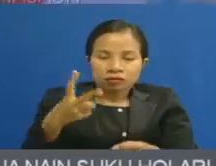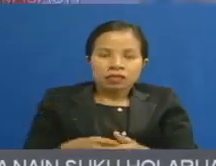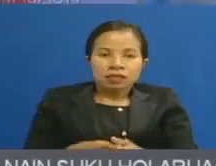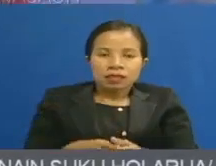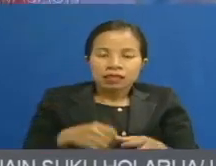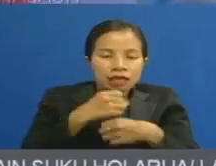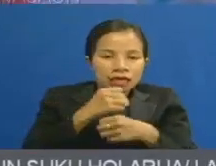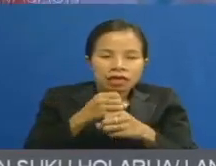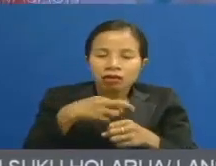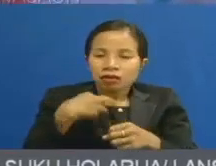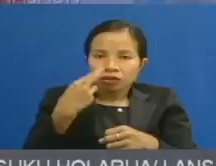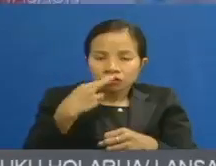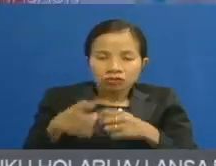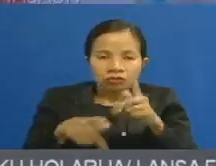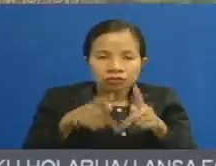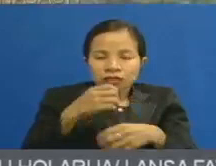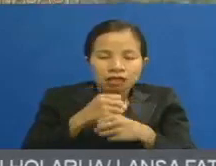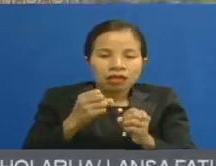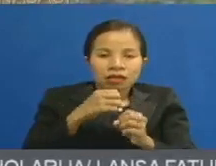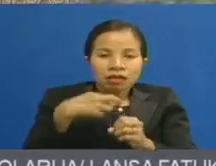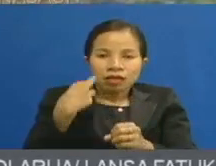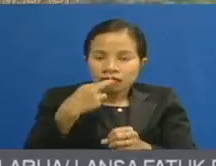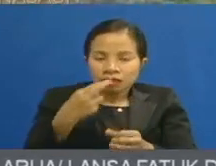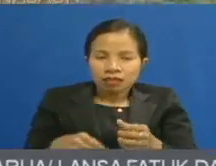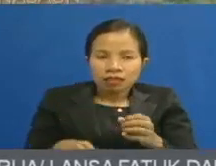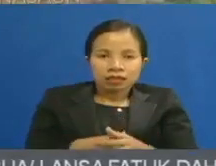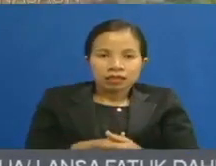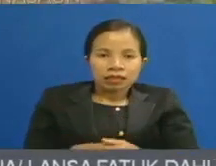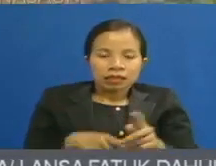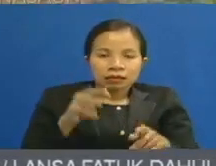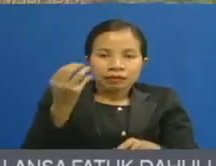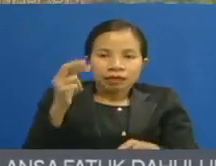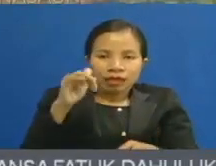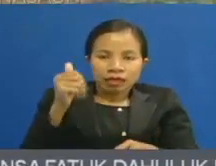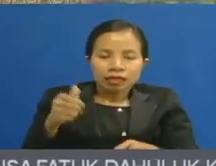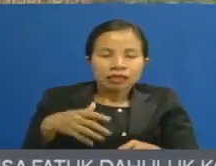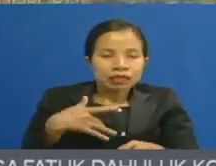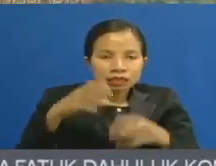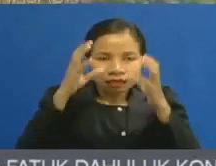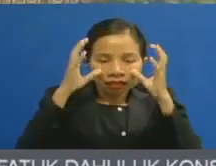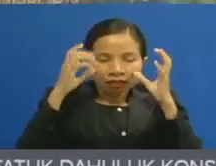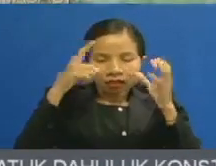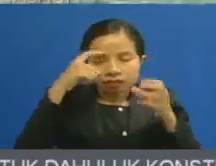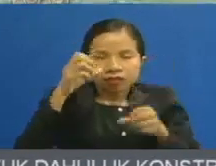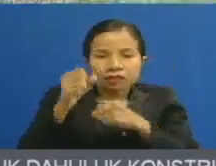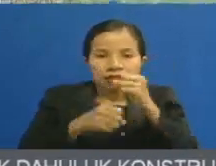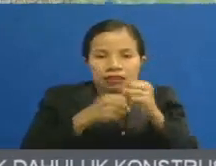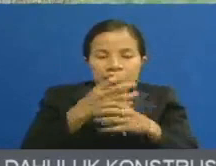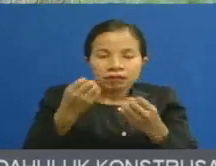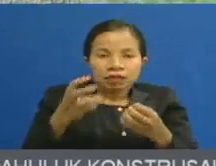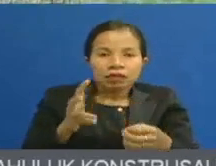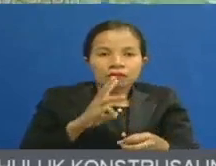halona tharona kumjare sira kwaze la halona tharotu Residente Mariano Bianco senta triste. Tambatina barakona kanu irrigação